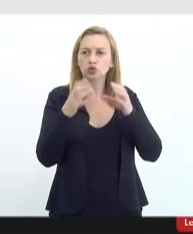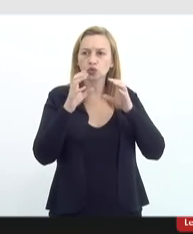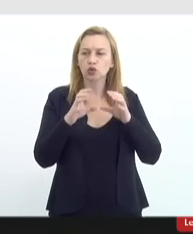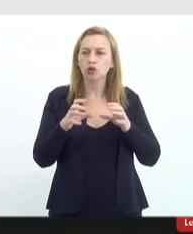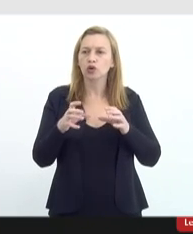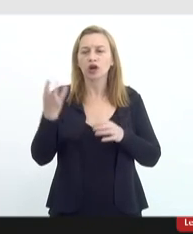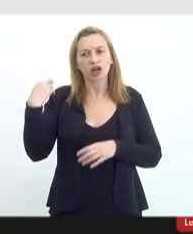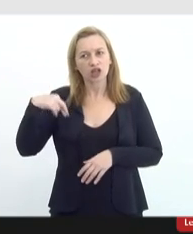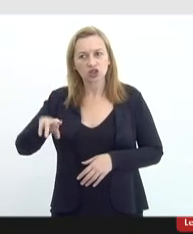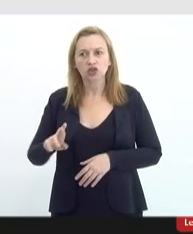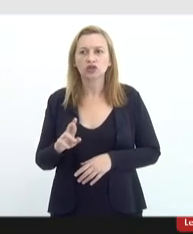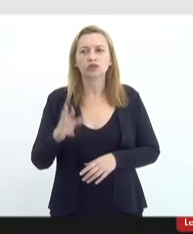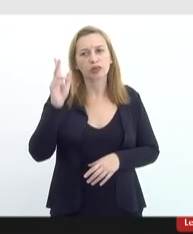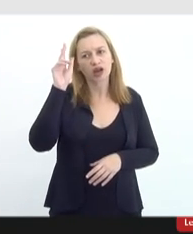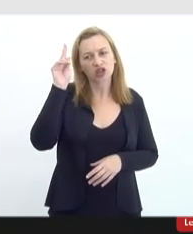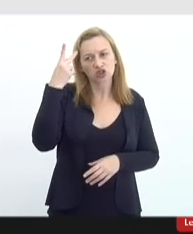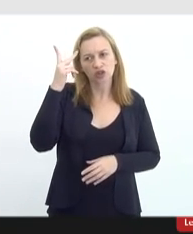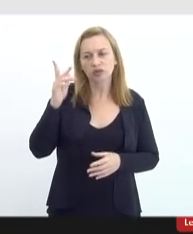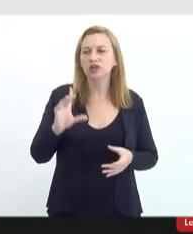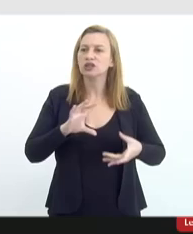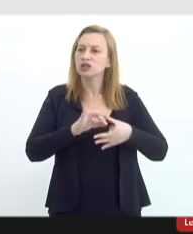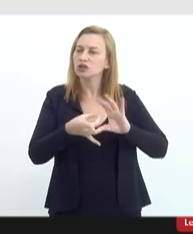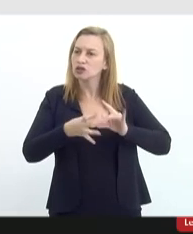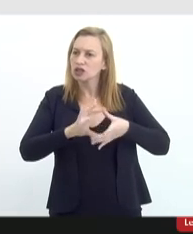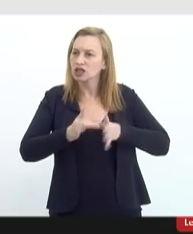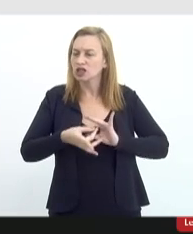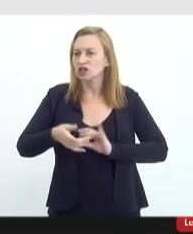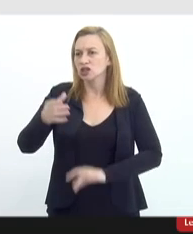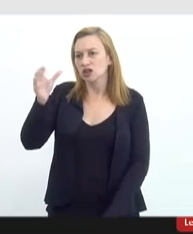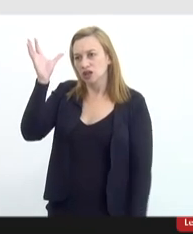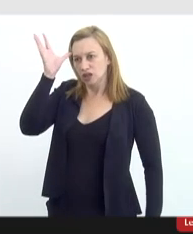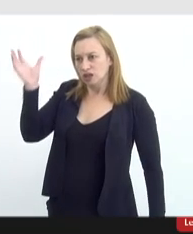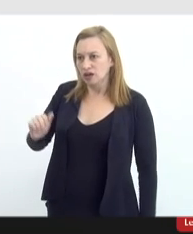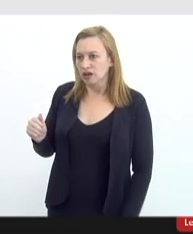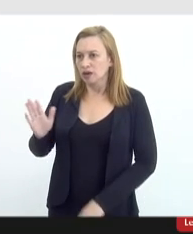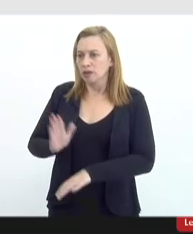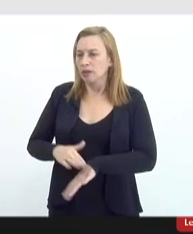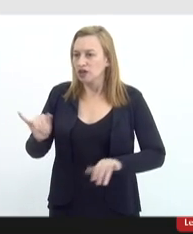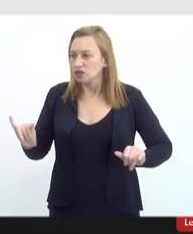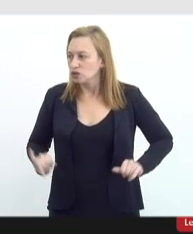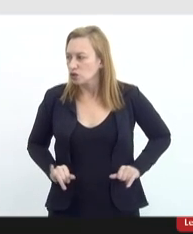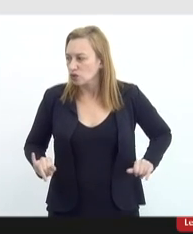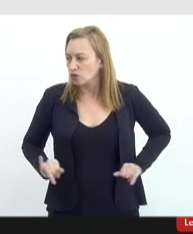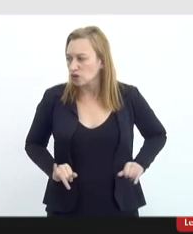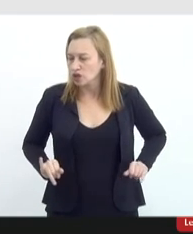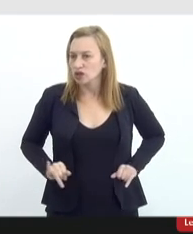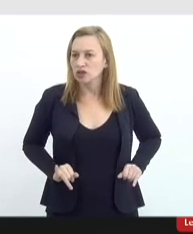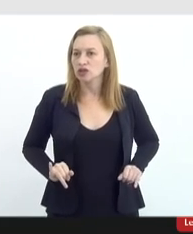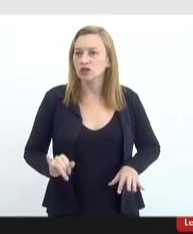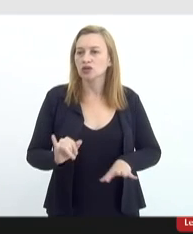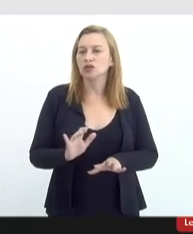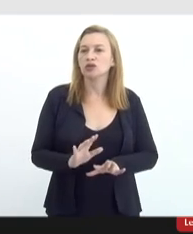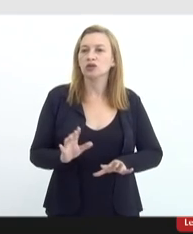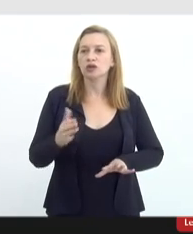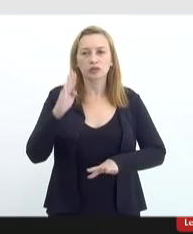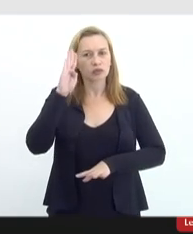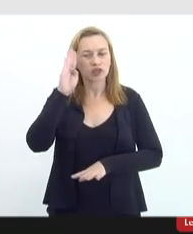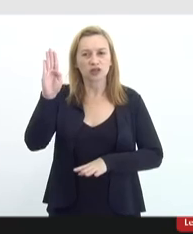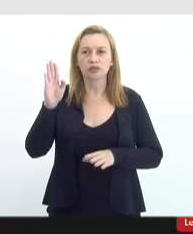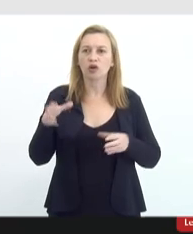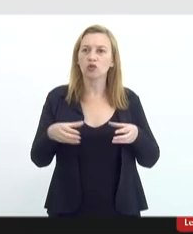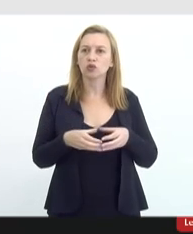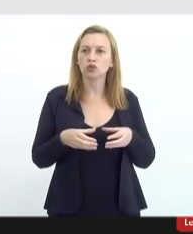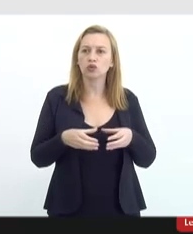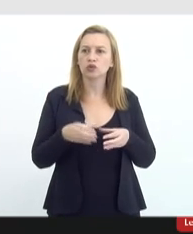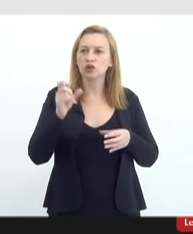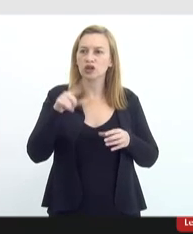Mas historicamente, nesse contexto, os afros são mais atingidos, e há um ator em especial que